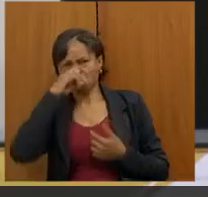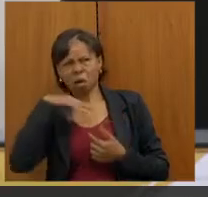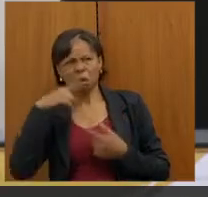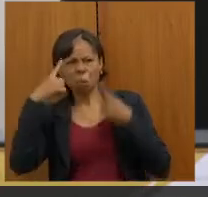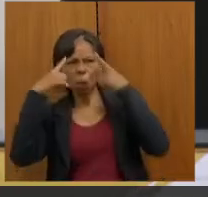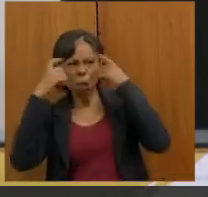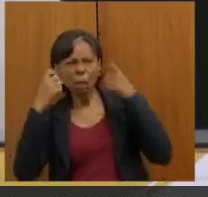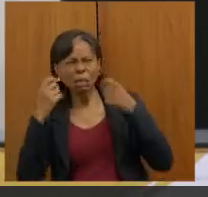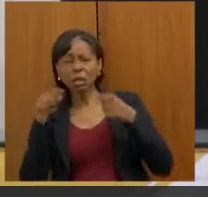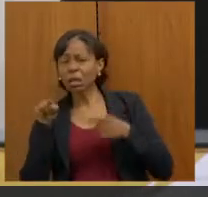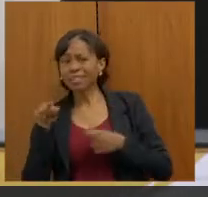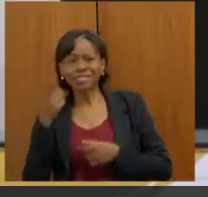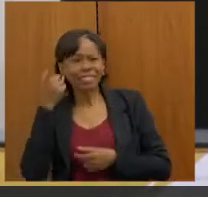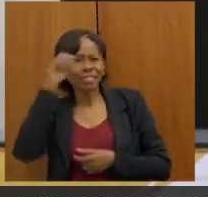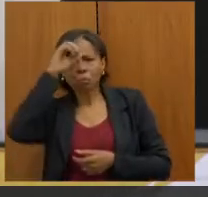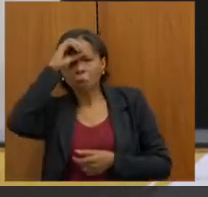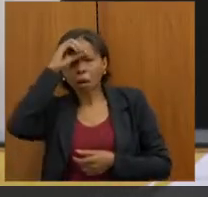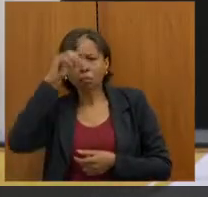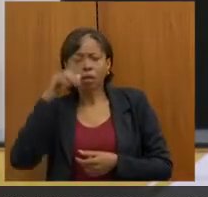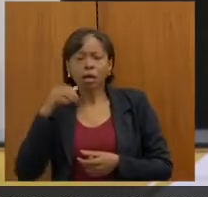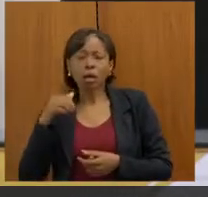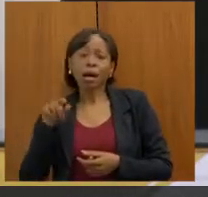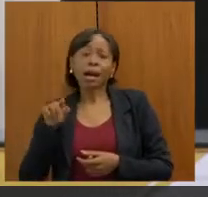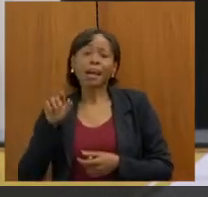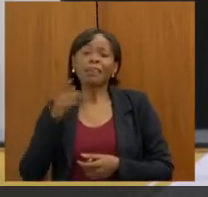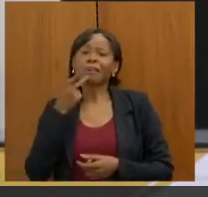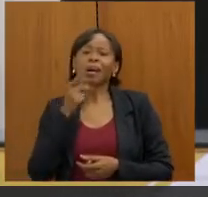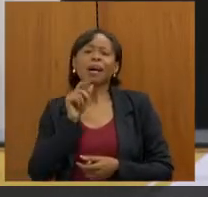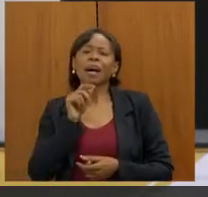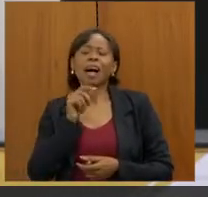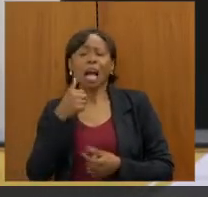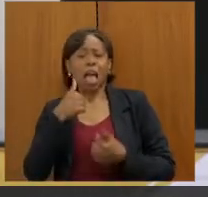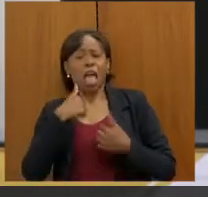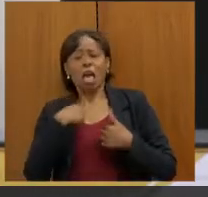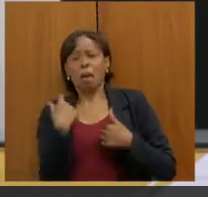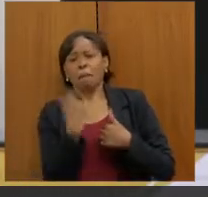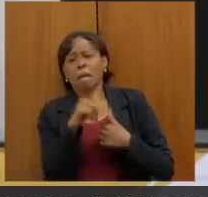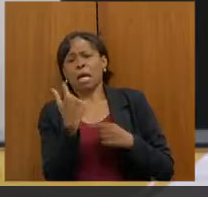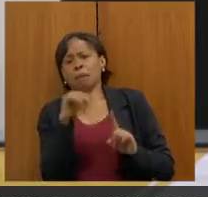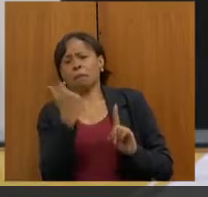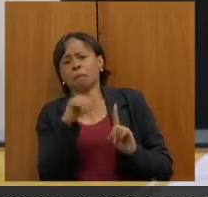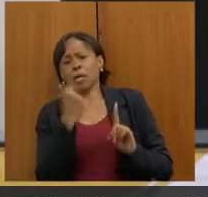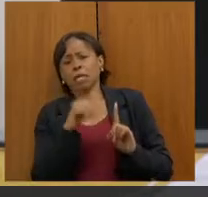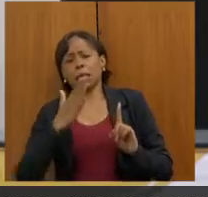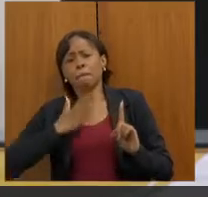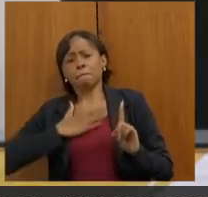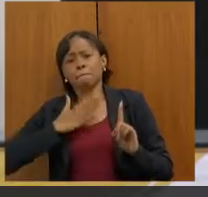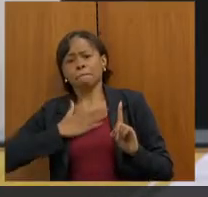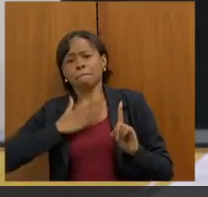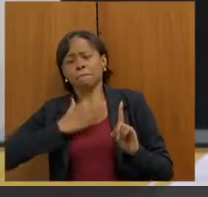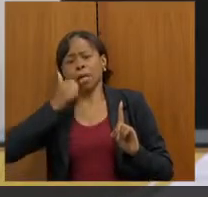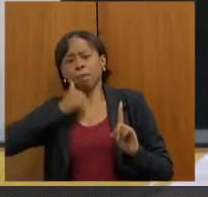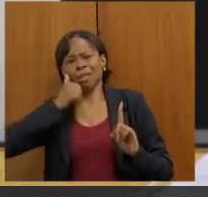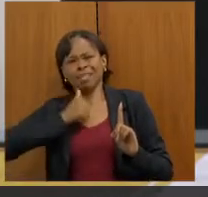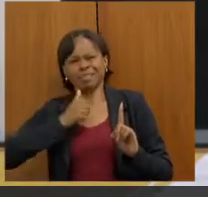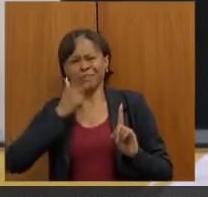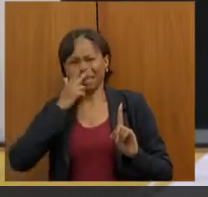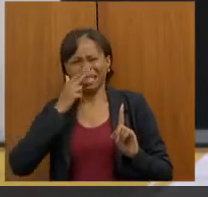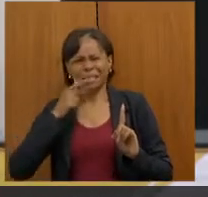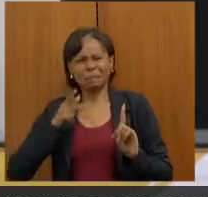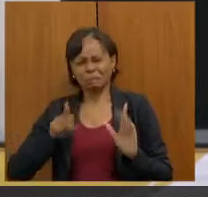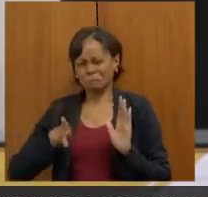não mas eu eu bati foi na minha mulher né como essa mulher fosse possa e pudesse violentar